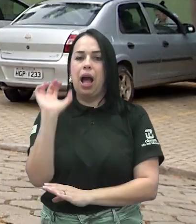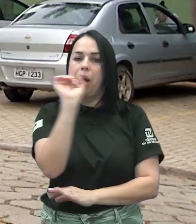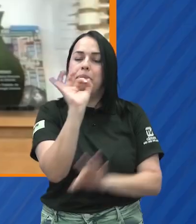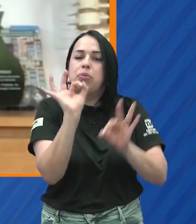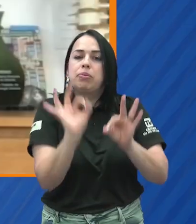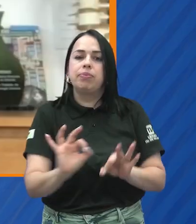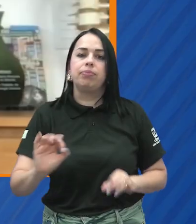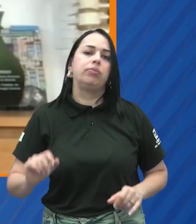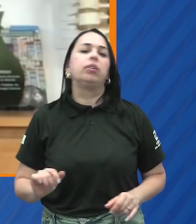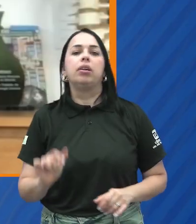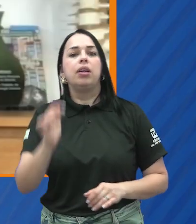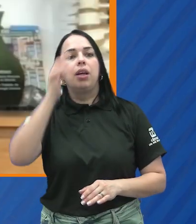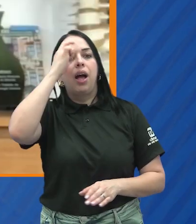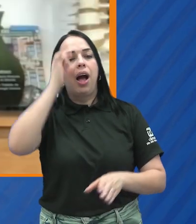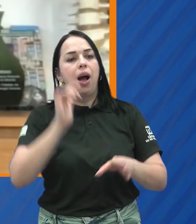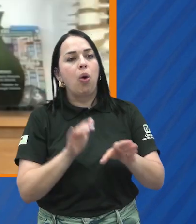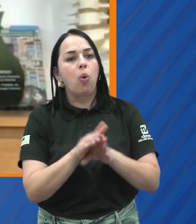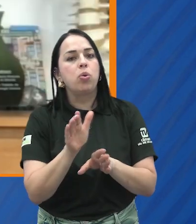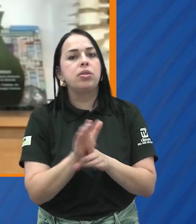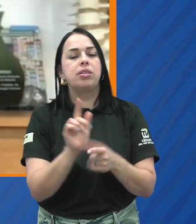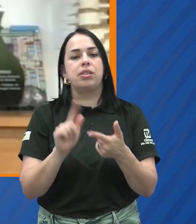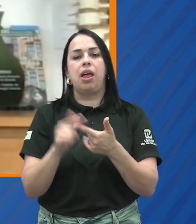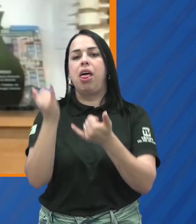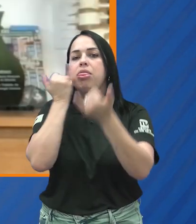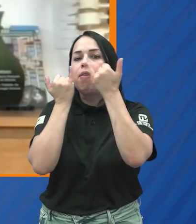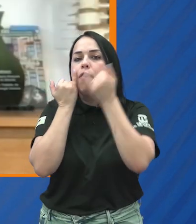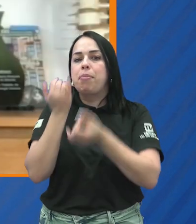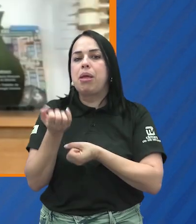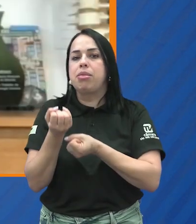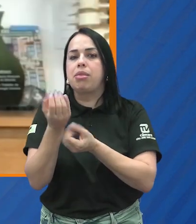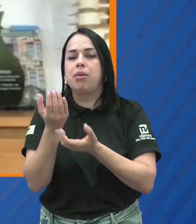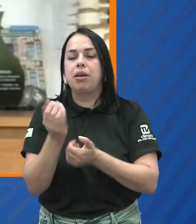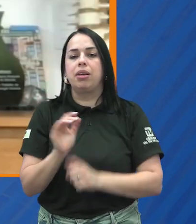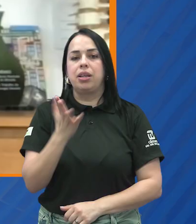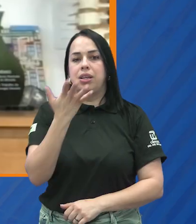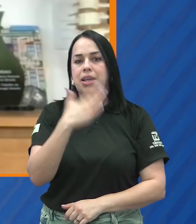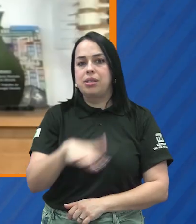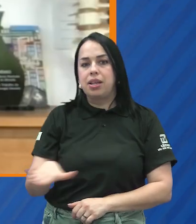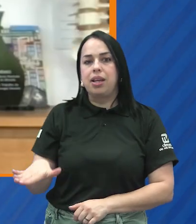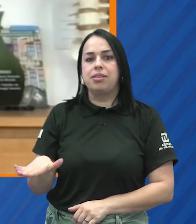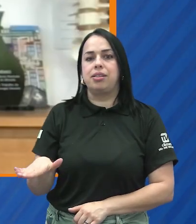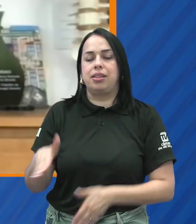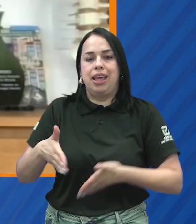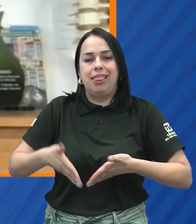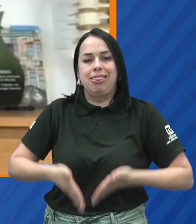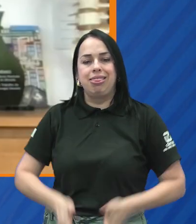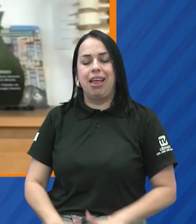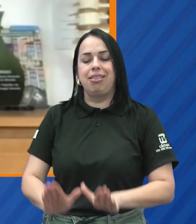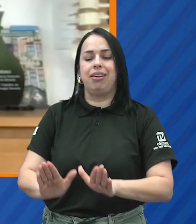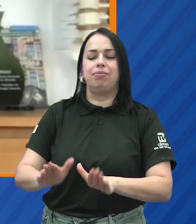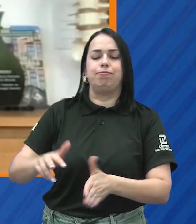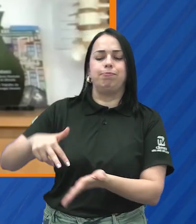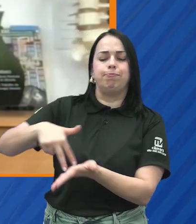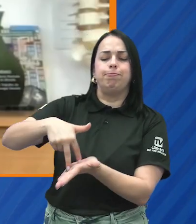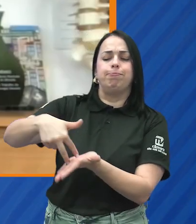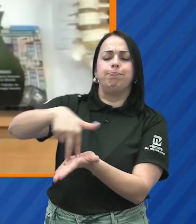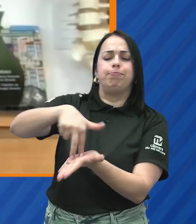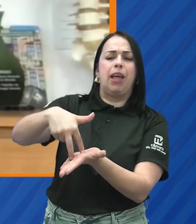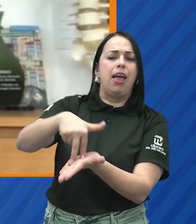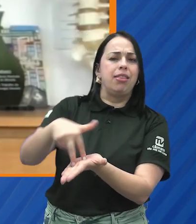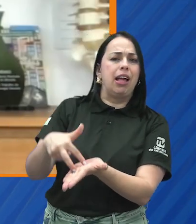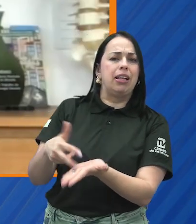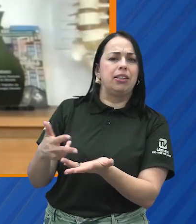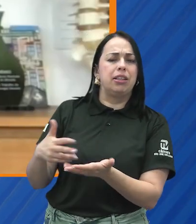doença. A divulgação, a consciência coletiva de que uma criança que nasce e que tem